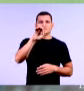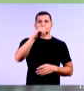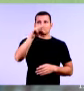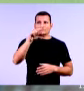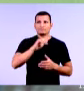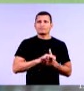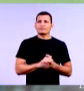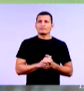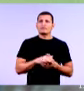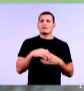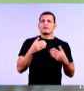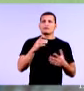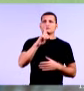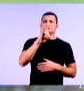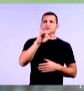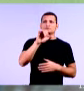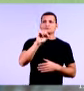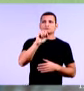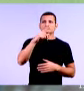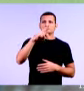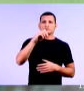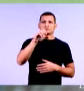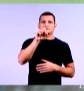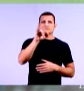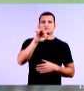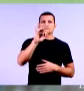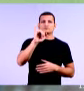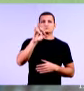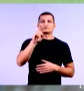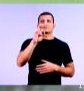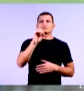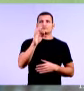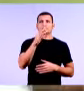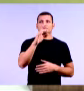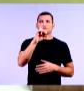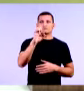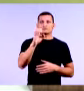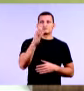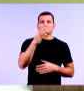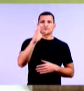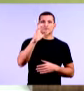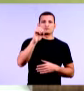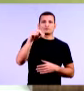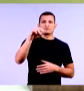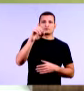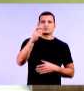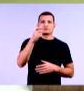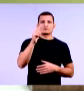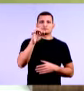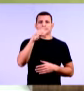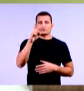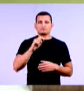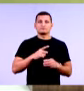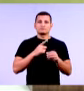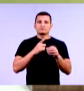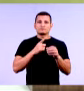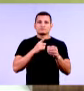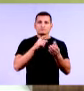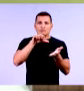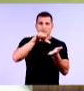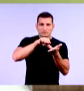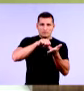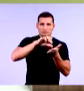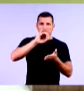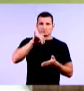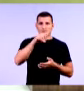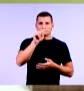de conexão. Alguma resposta aí, professor? O Paulo de Jaru falou aqui que as agências dos